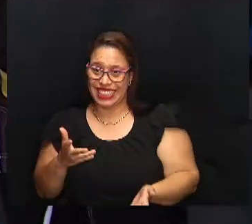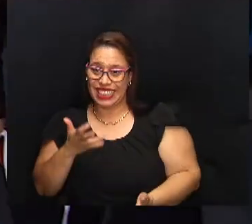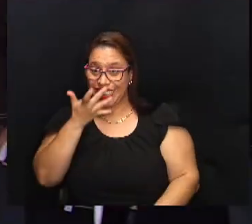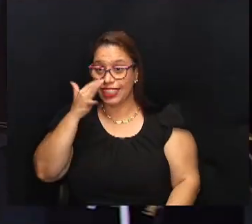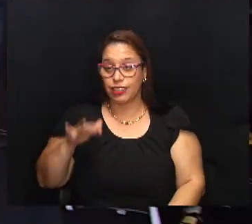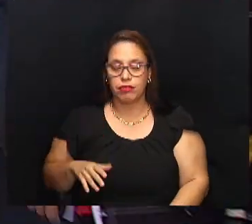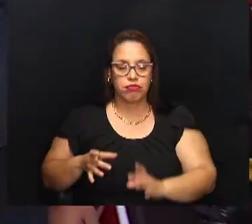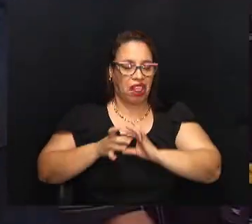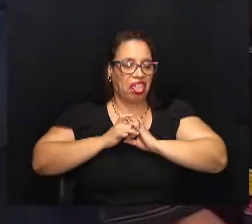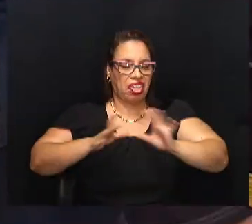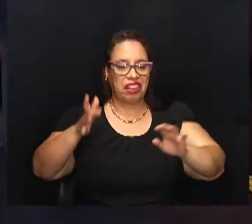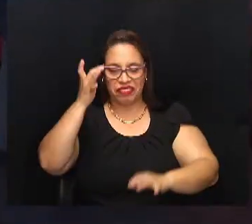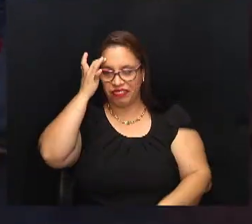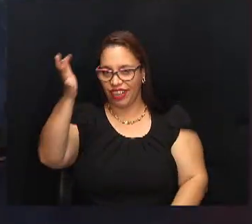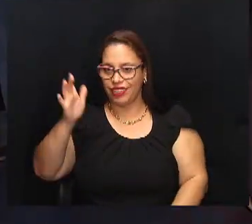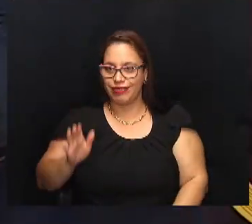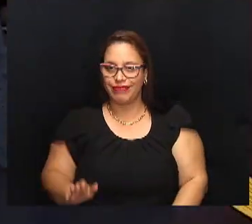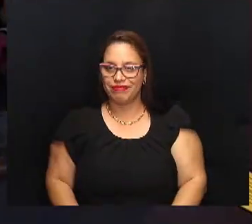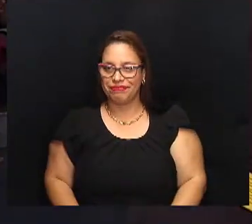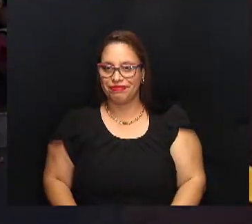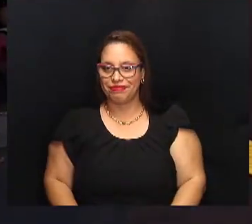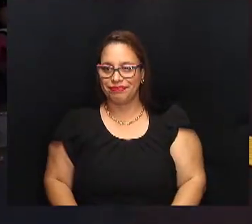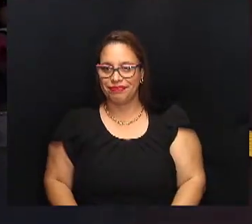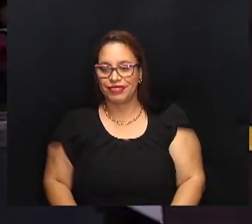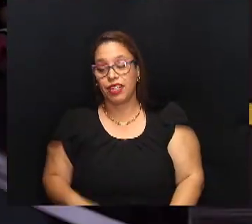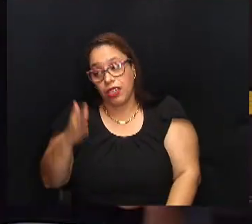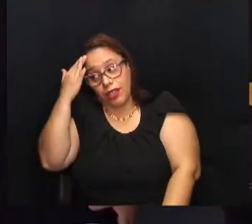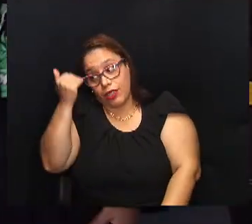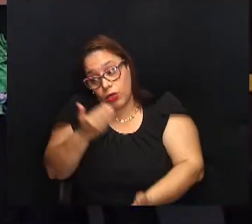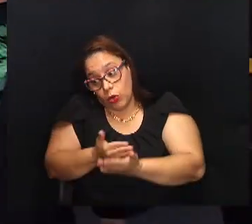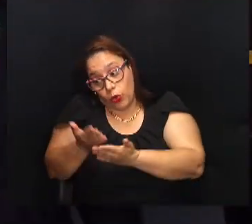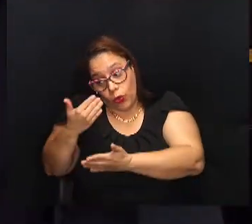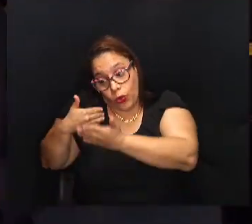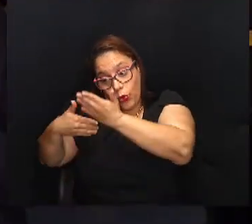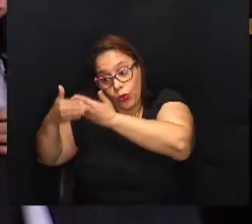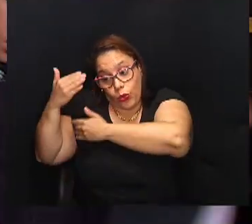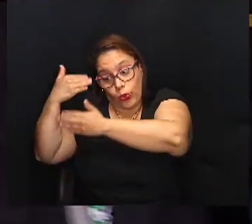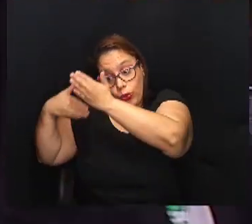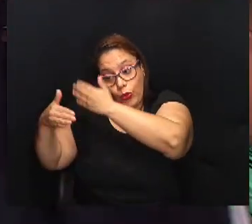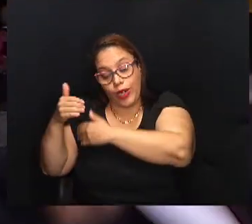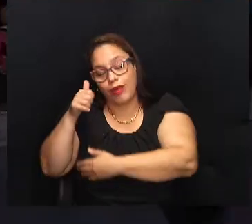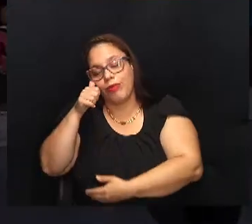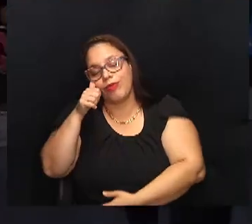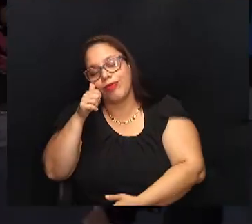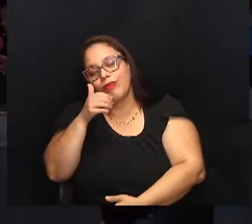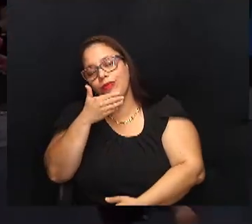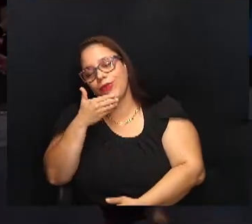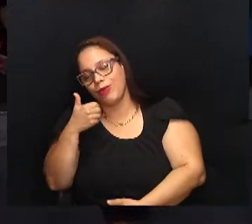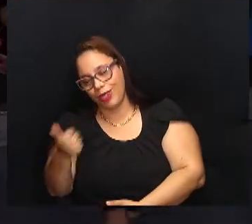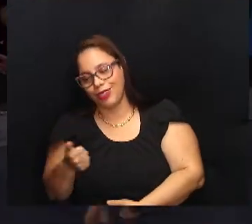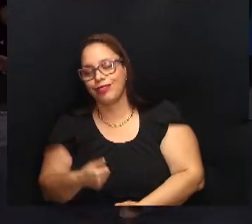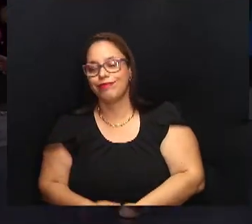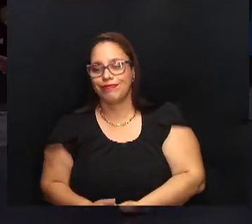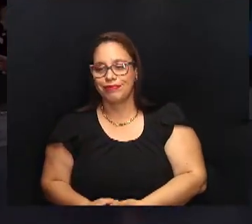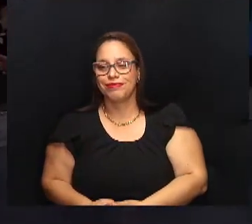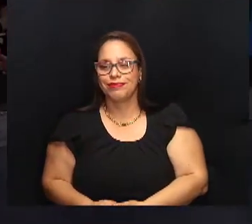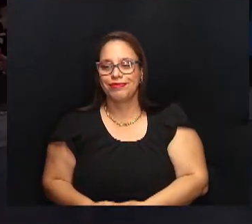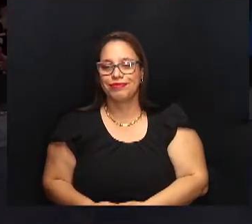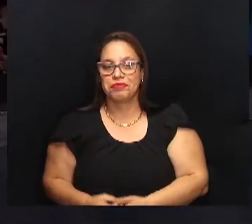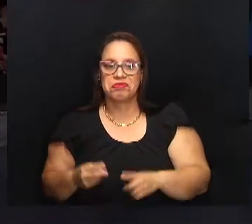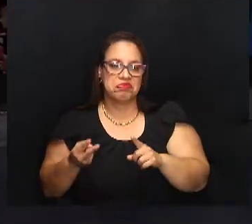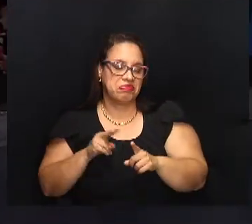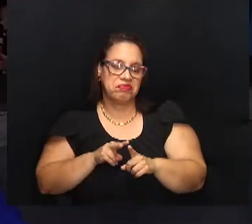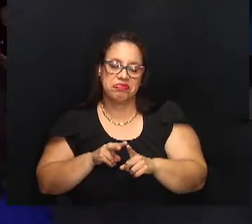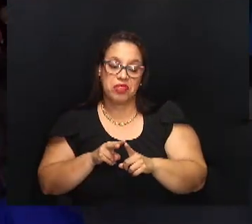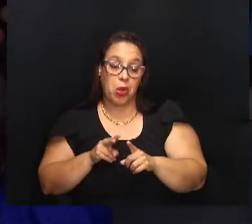criança faz muito fácil. Então eu falei para ele, nossa, se eu soubesse tinha começado lá atrás, porque seria muito mais fácil, Então eu não me via fazendo,